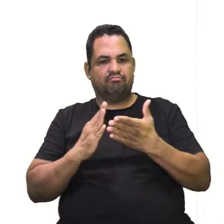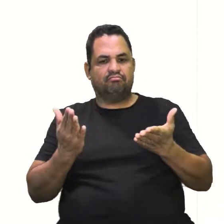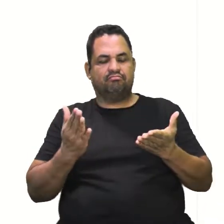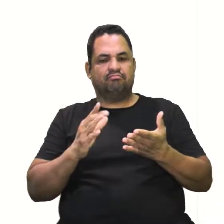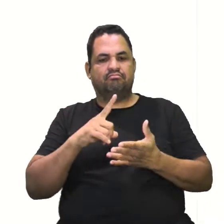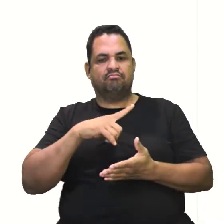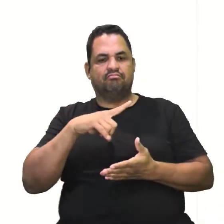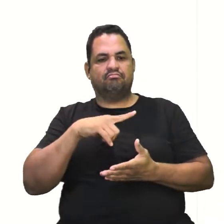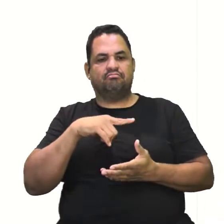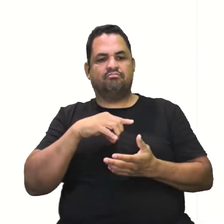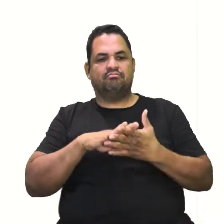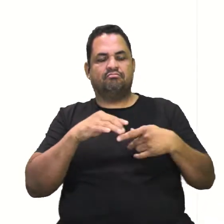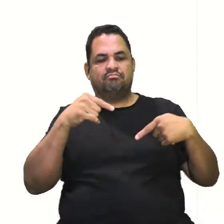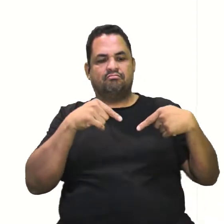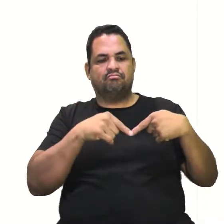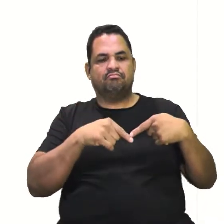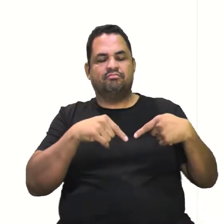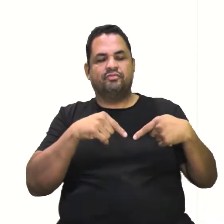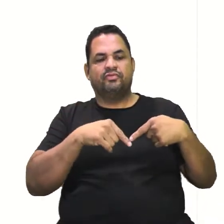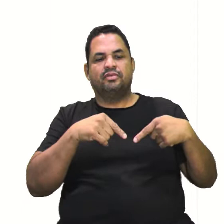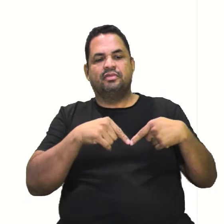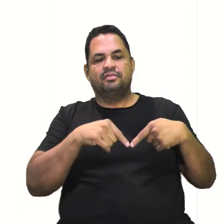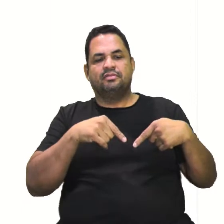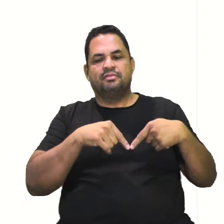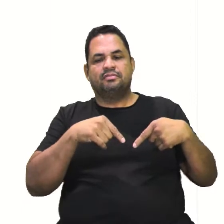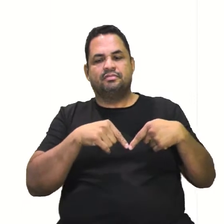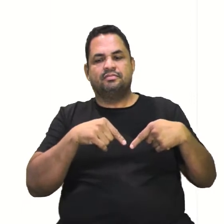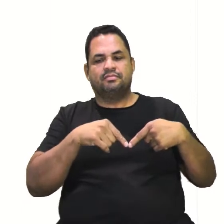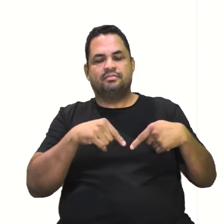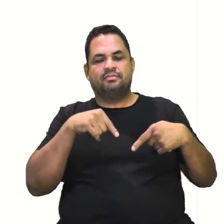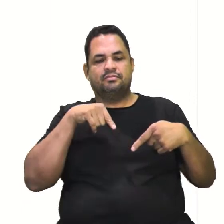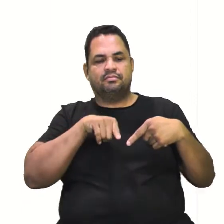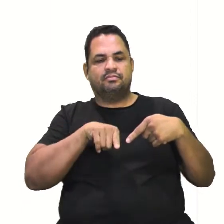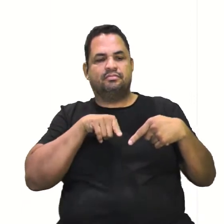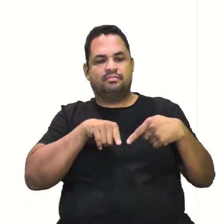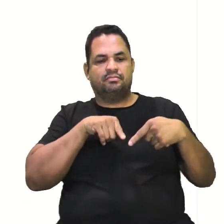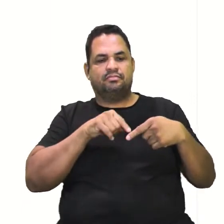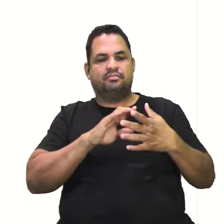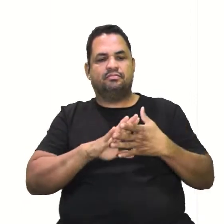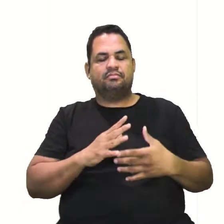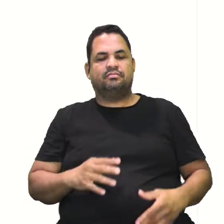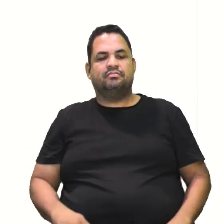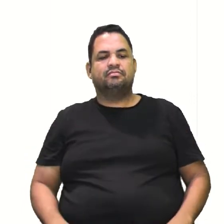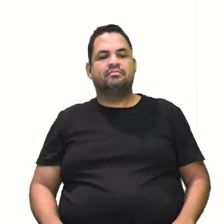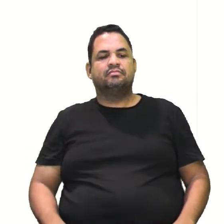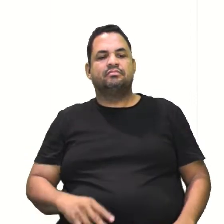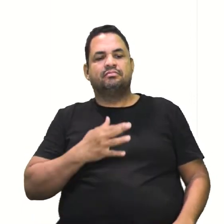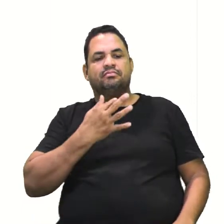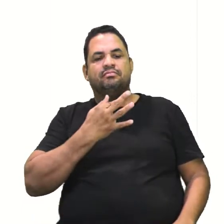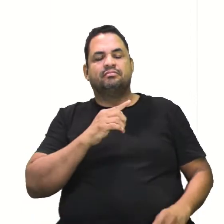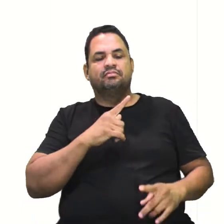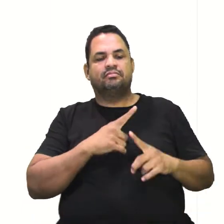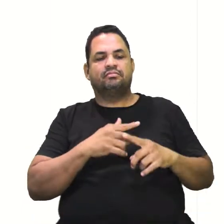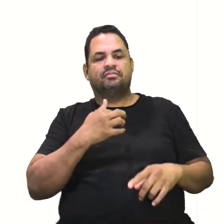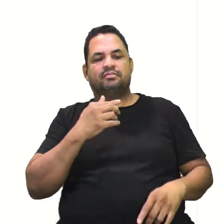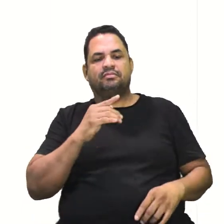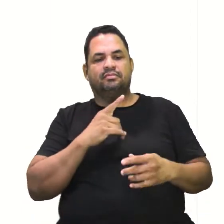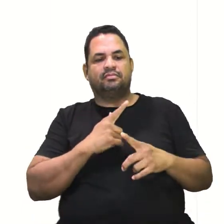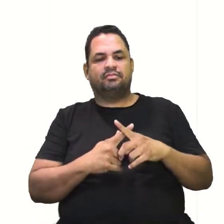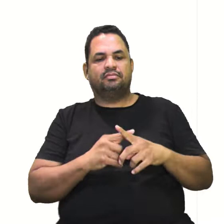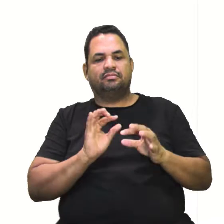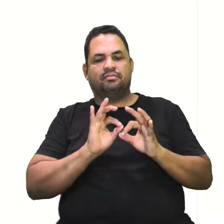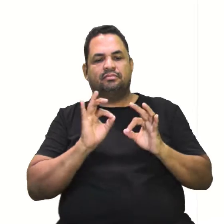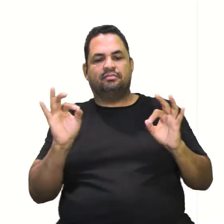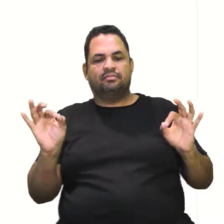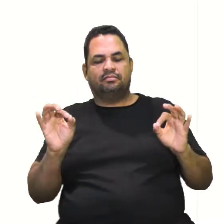que agora temos vértices, né? V1 e V2, ó. São os vértices da nossa hipérbole. Uhum. F1 vezes F2, né?